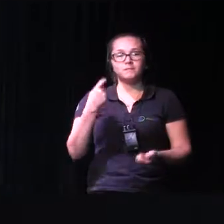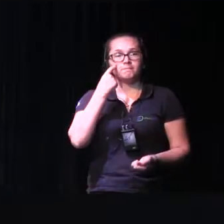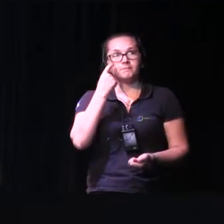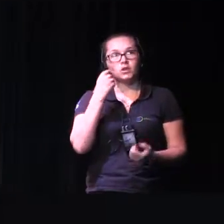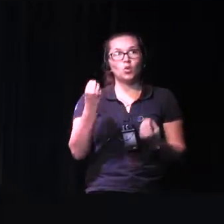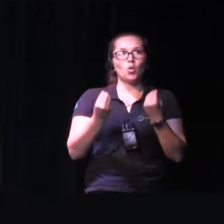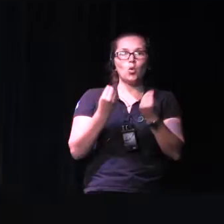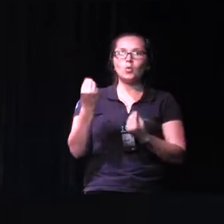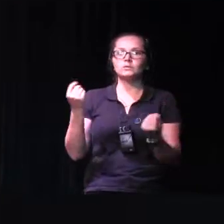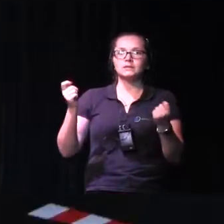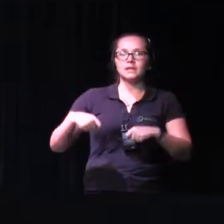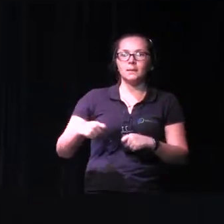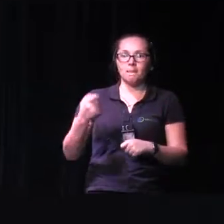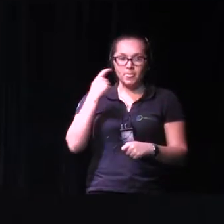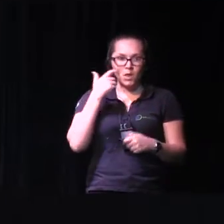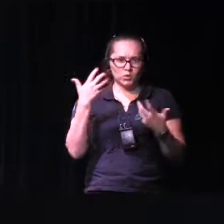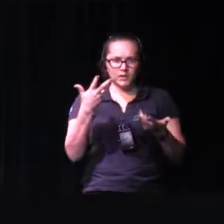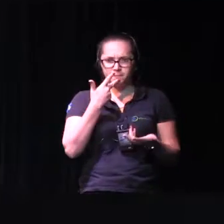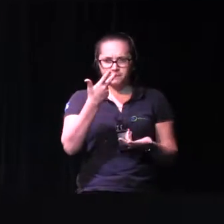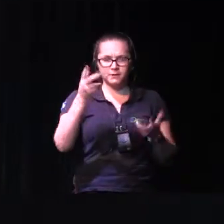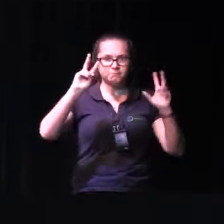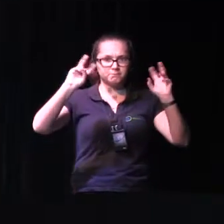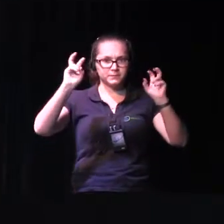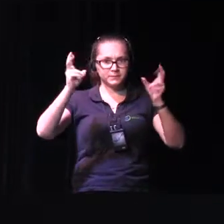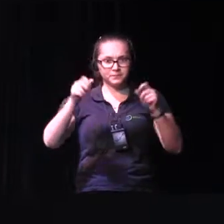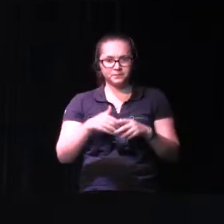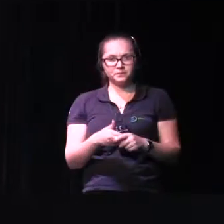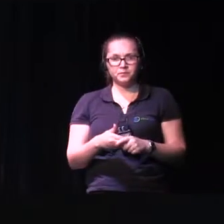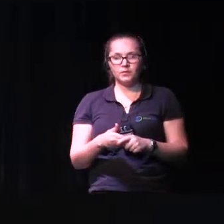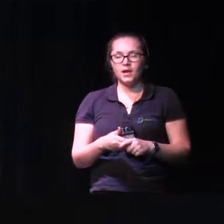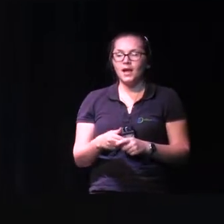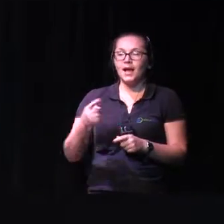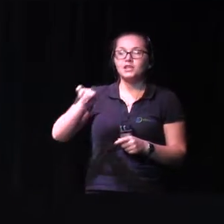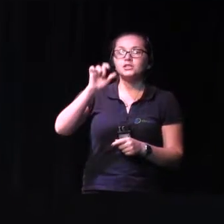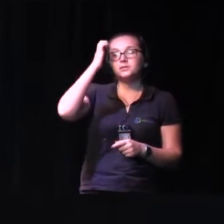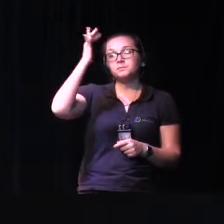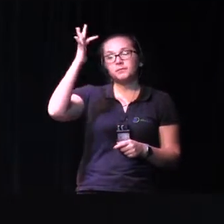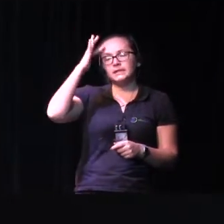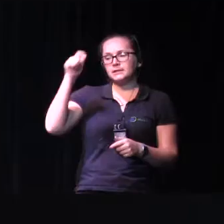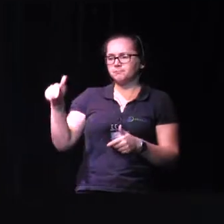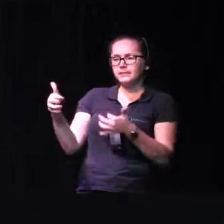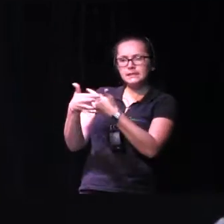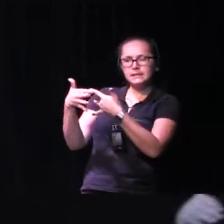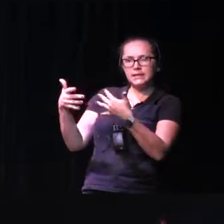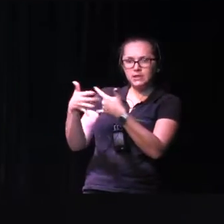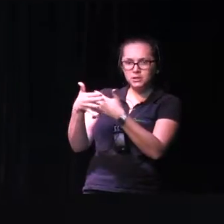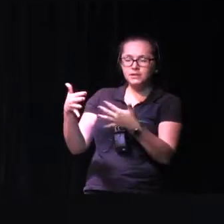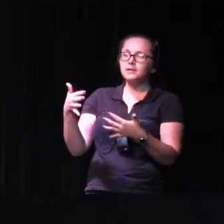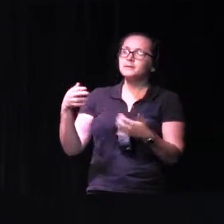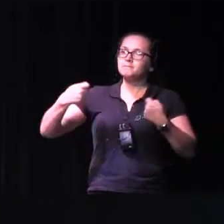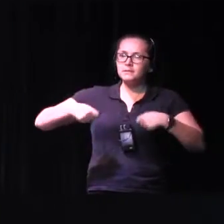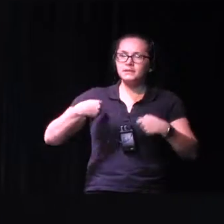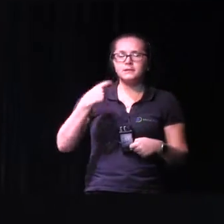edifício, eu tive que lidar com isso. E aqui eu quero fazer um parênteses. Quando a gente pensa